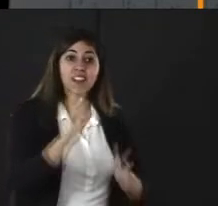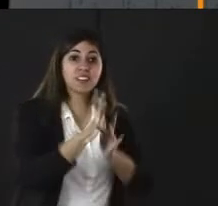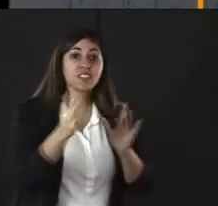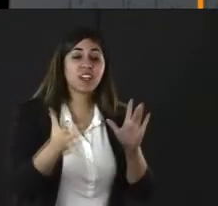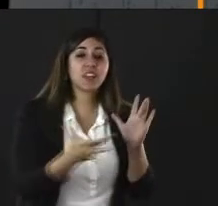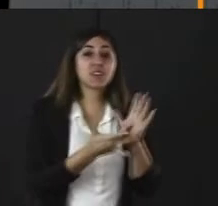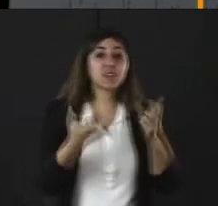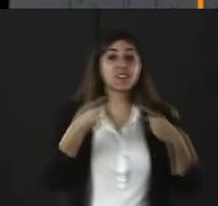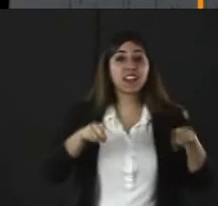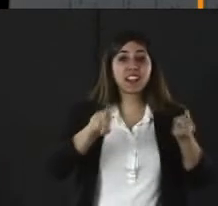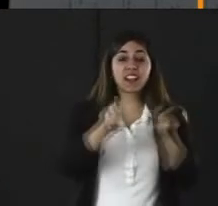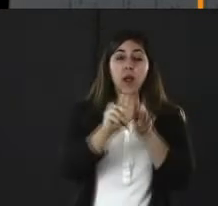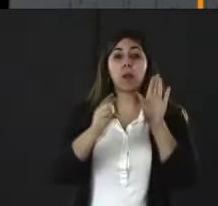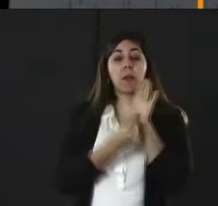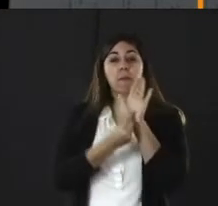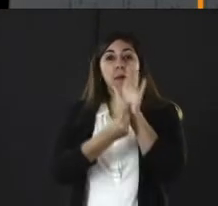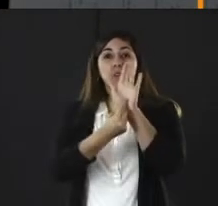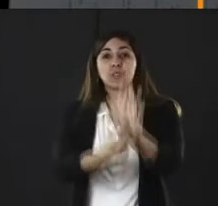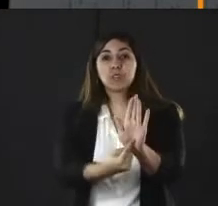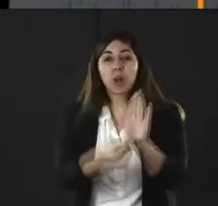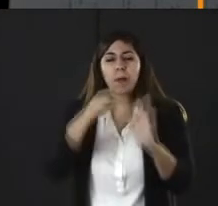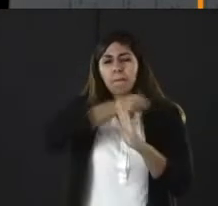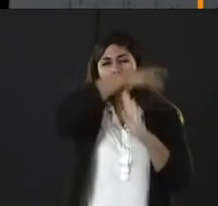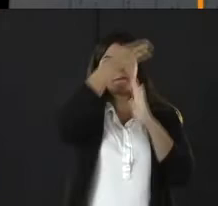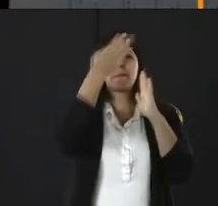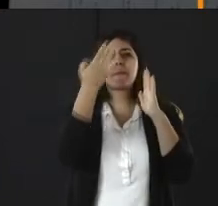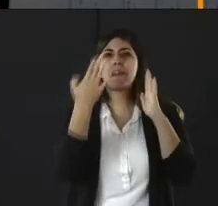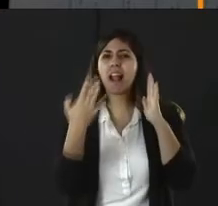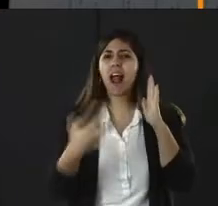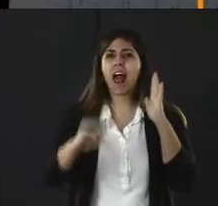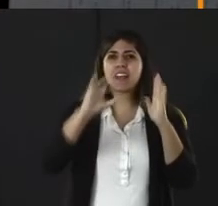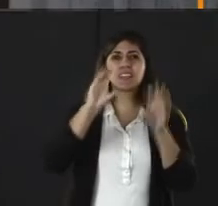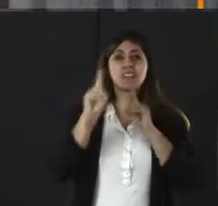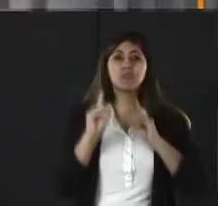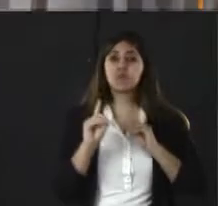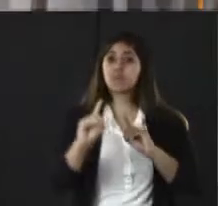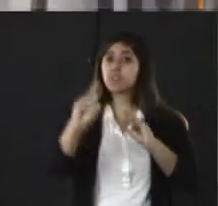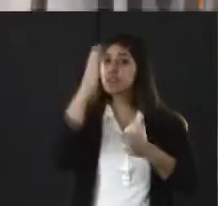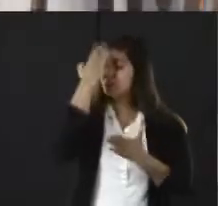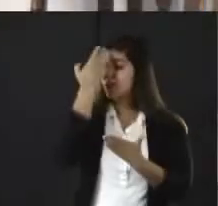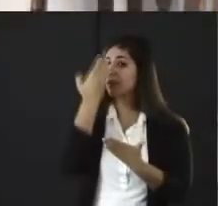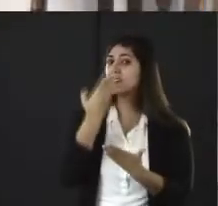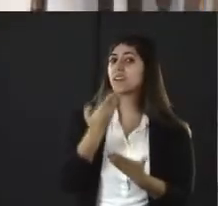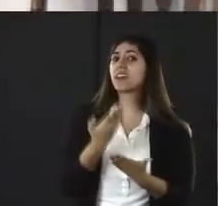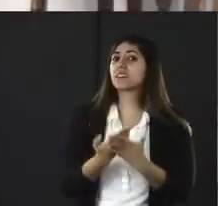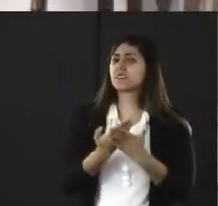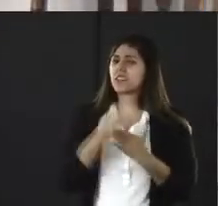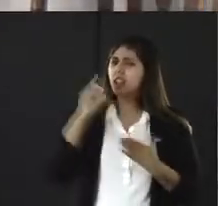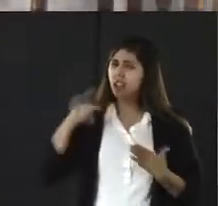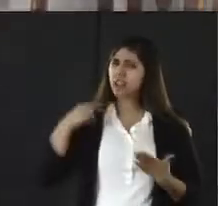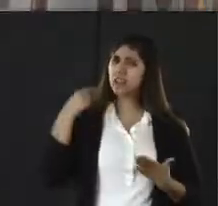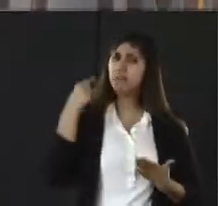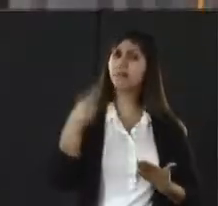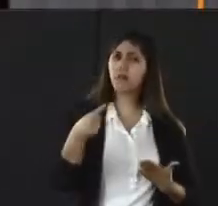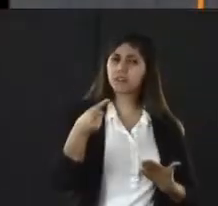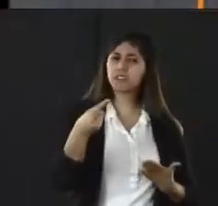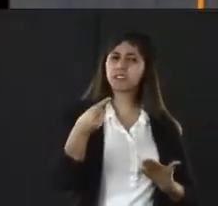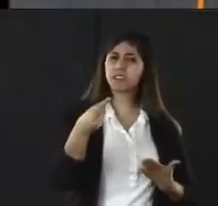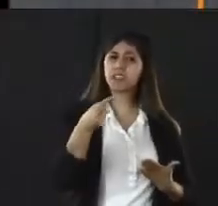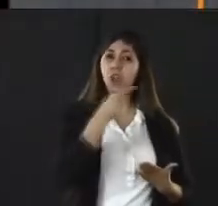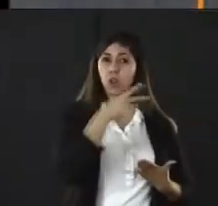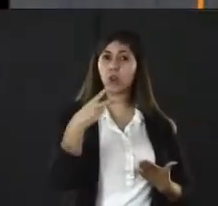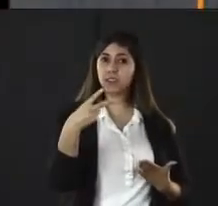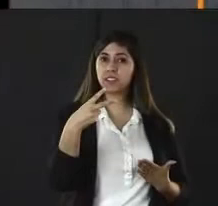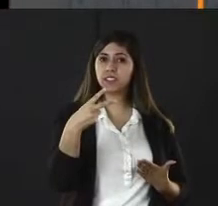manifestou a sua glória e os seus discípulos creram nele depois disso diz o 12 não